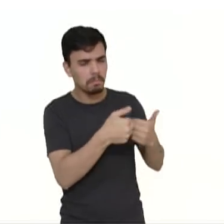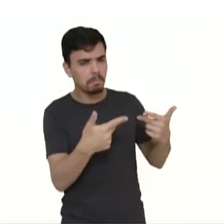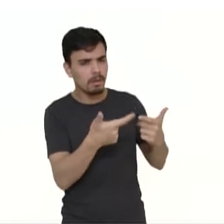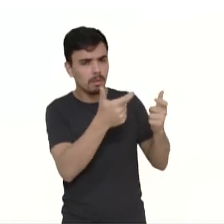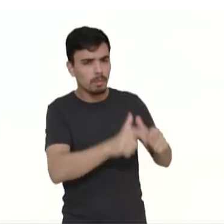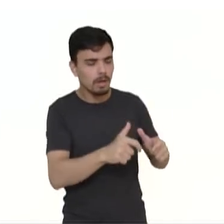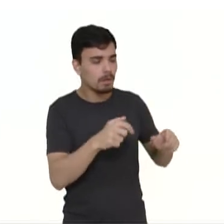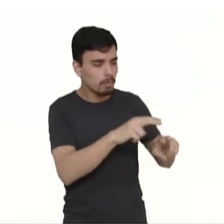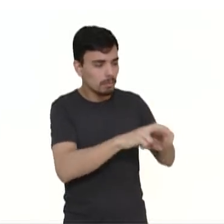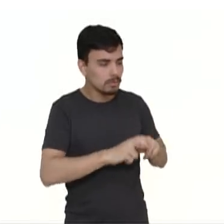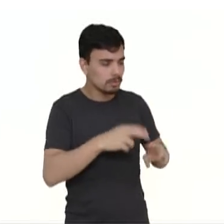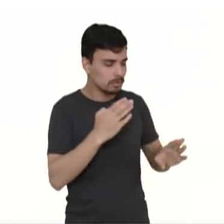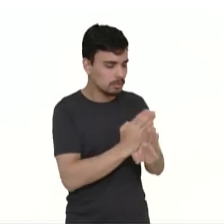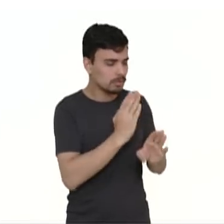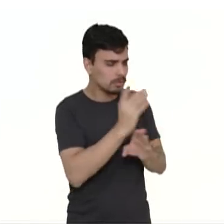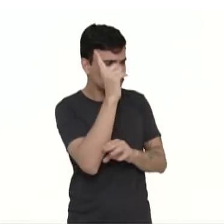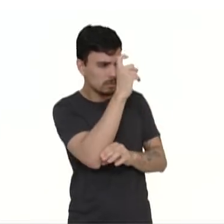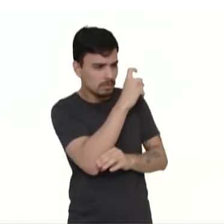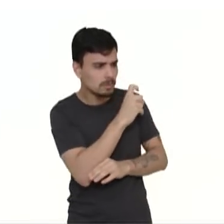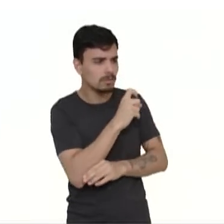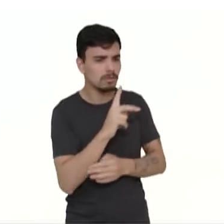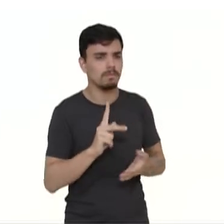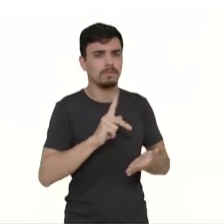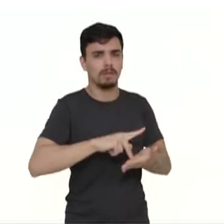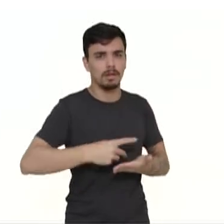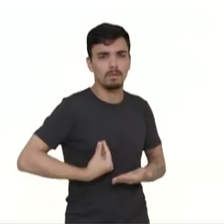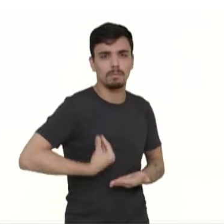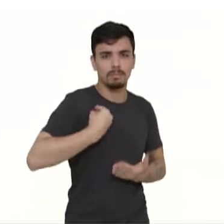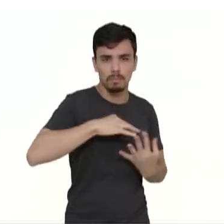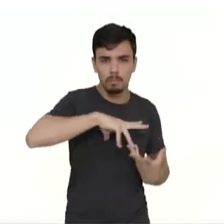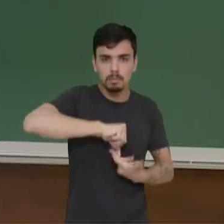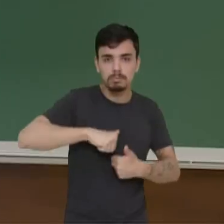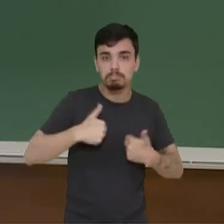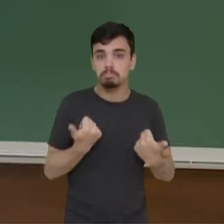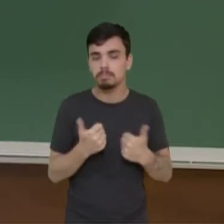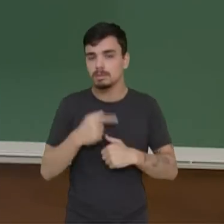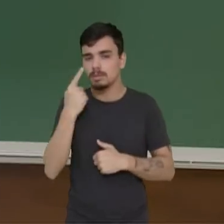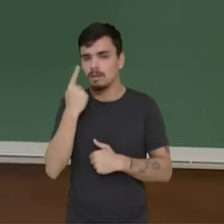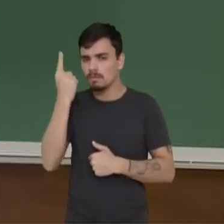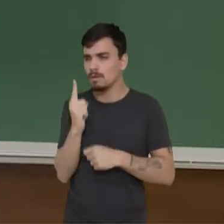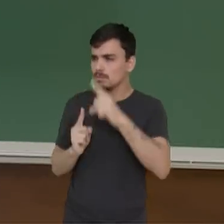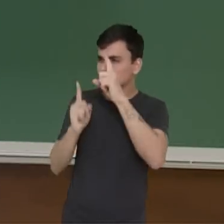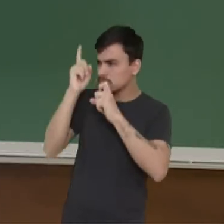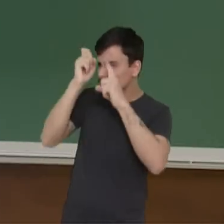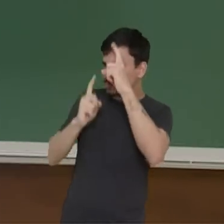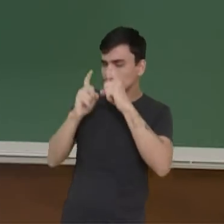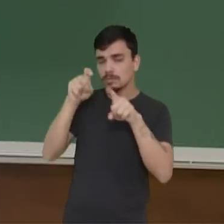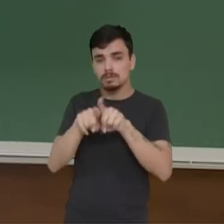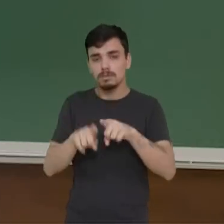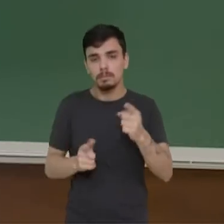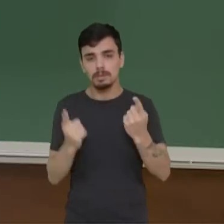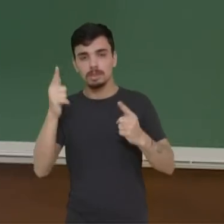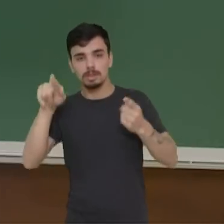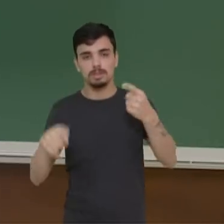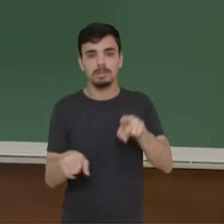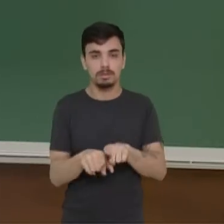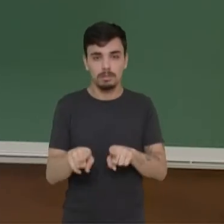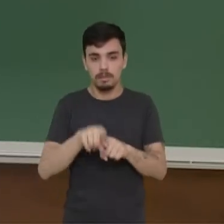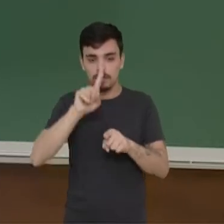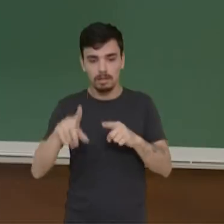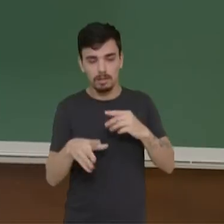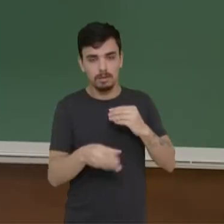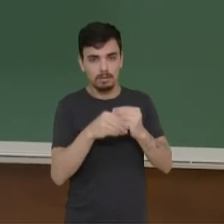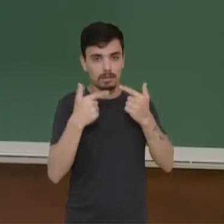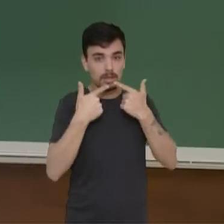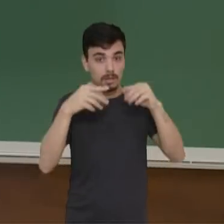raramente te vejo no mundo real. Então observem ali as expressões faciais, né, os gestos que constituem os elementos da